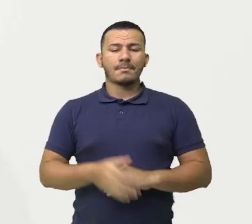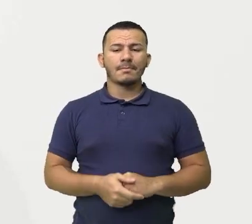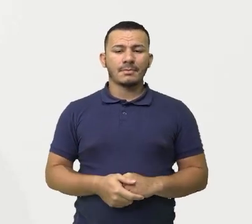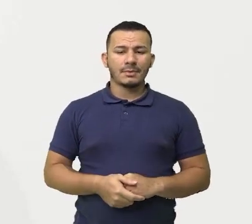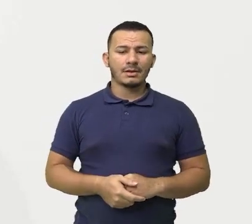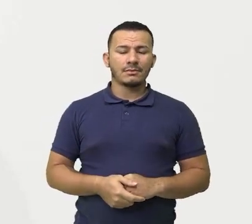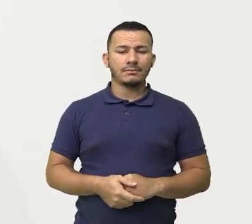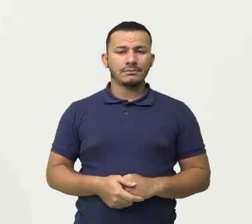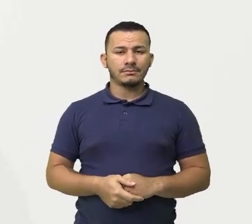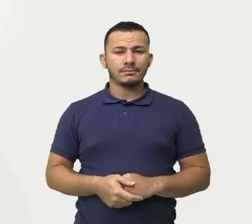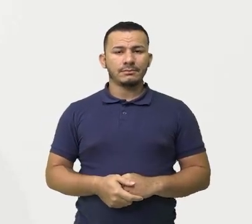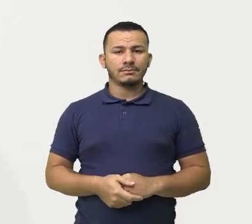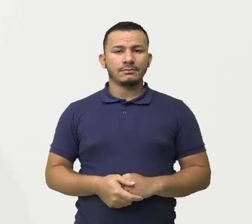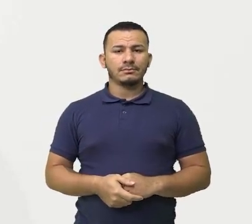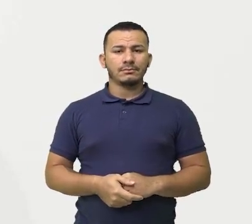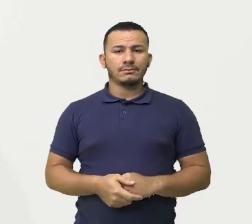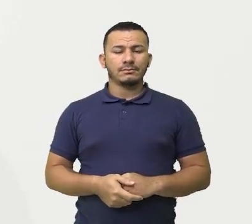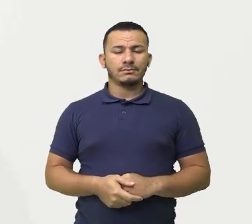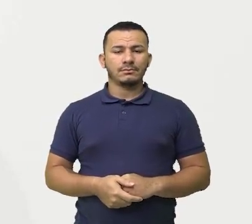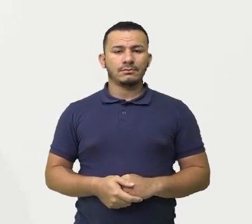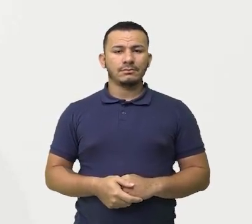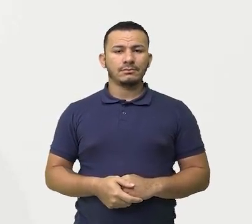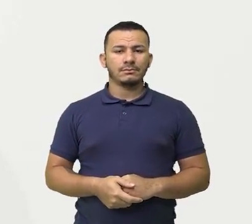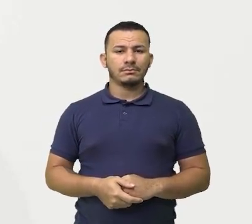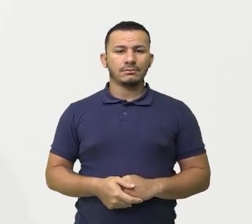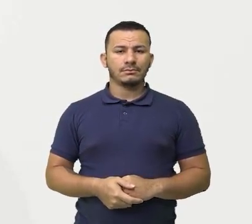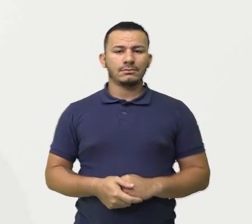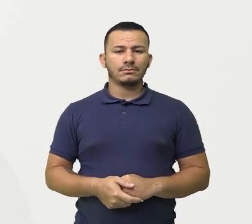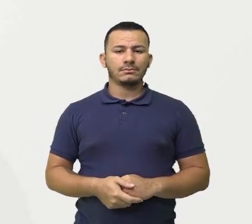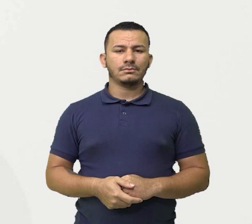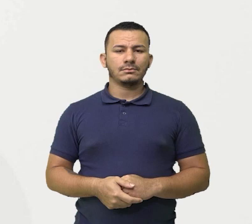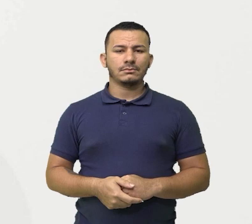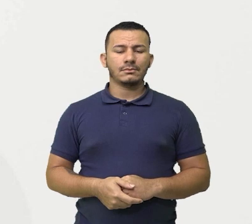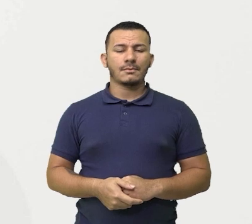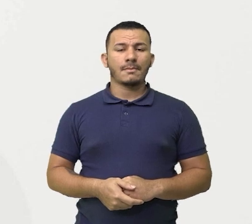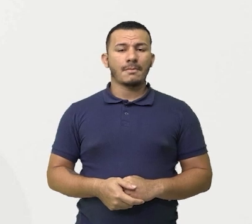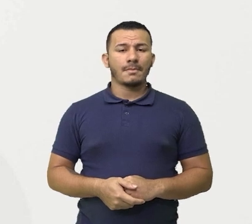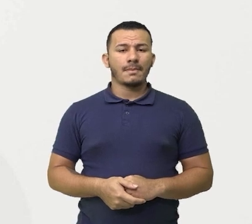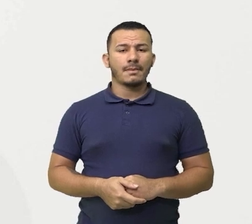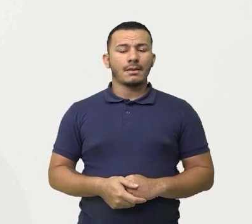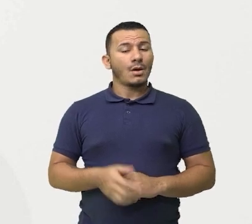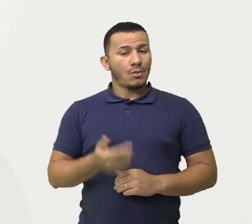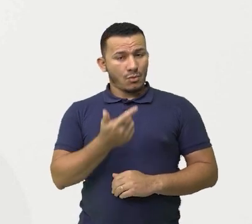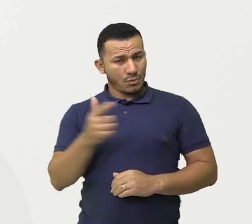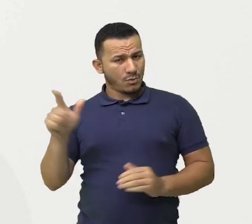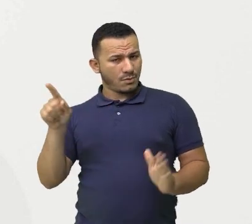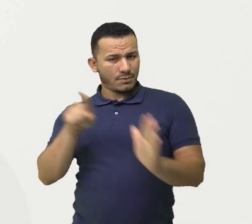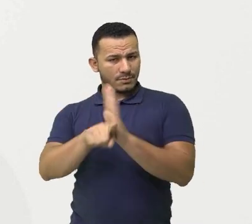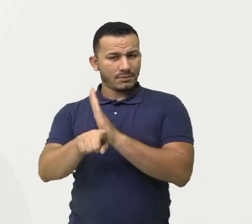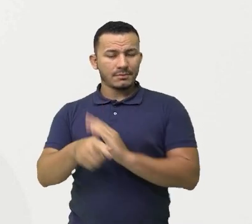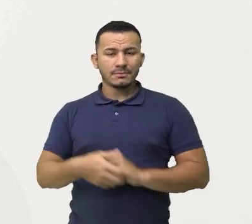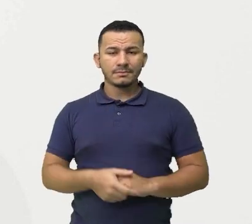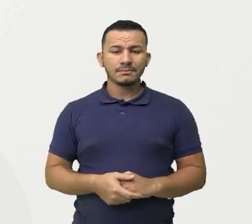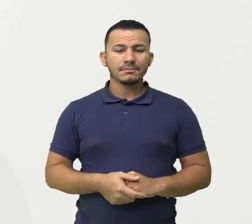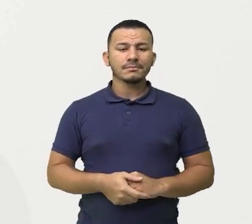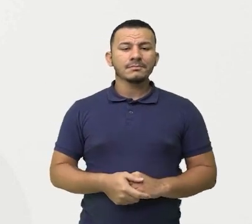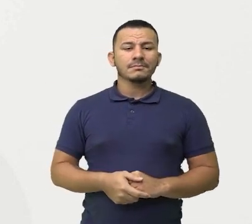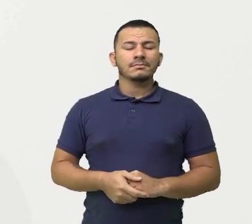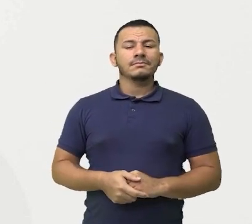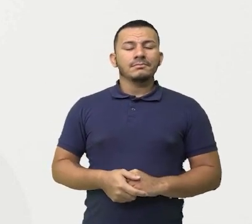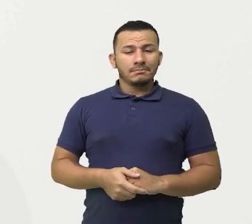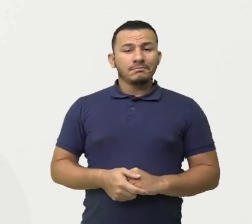Vamos verificar aqui o que nos aguarda aqui na nossa próxima cartela. Venham comigo. Olha só, tem uma questão aí, né, feita